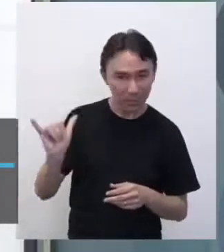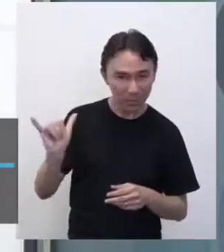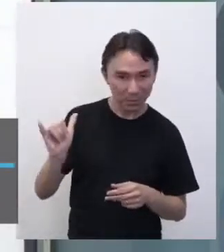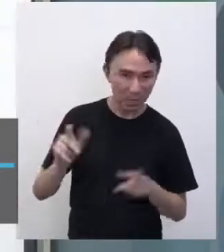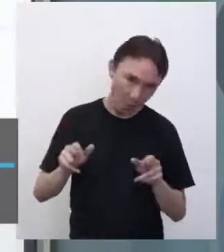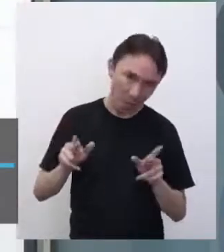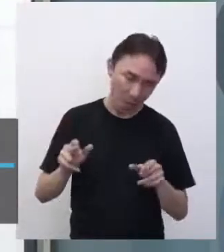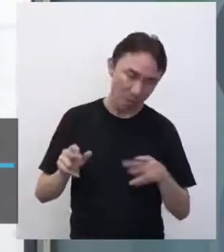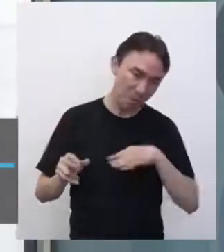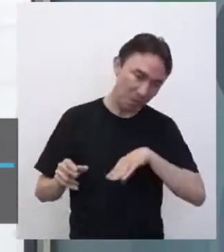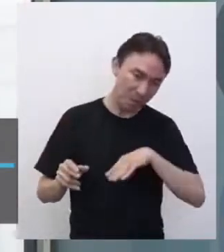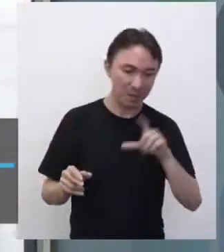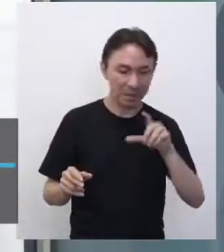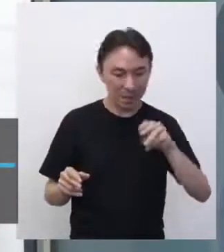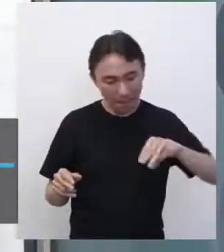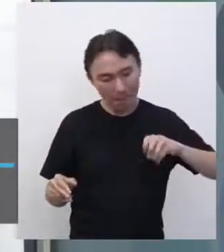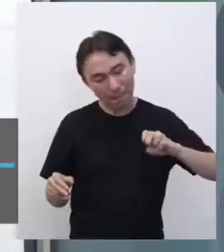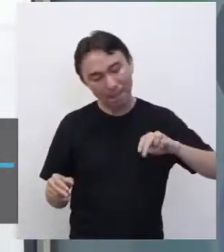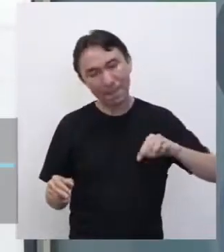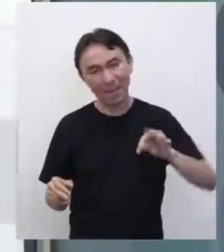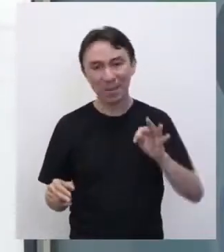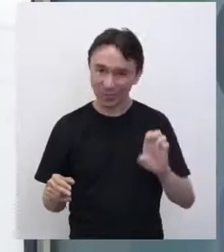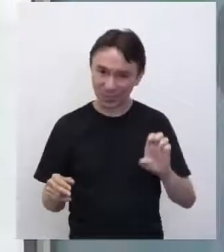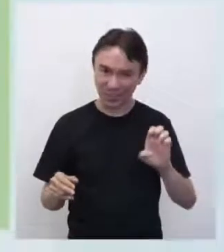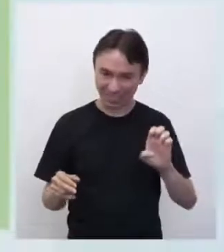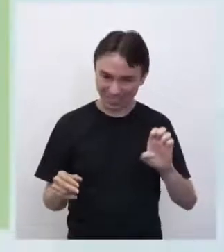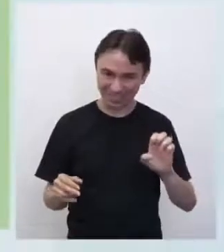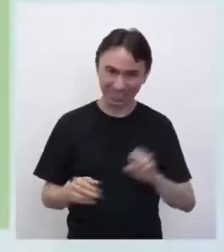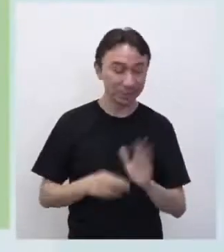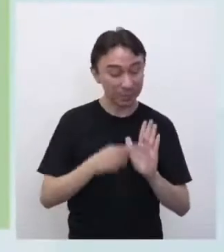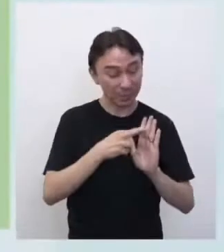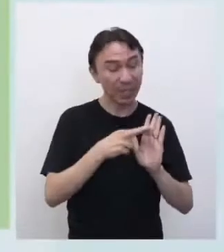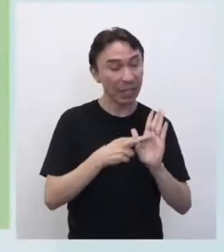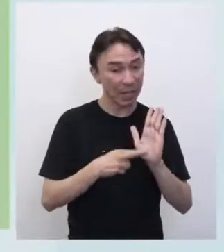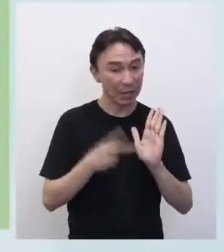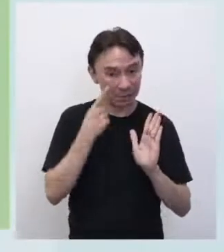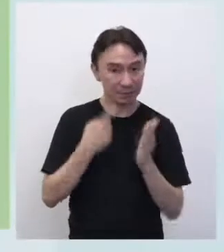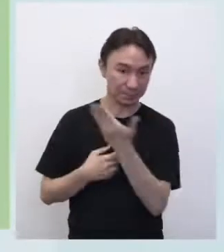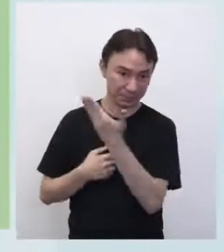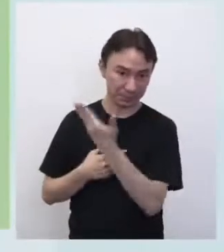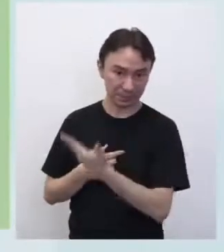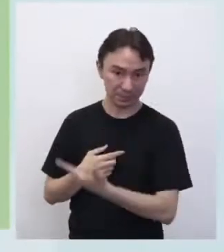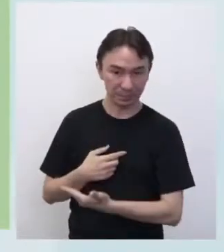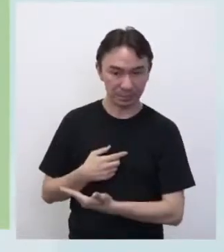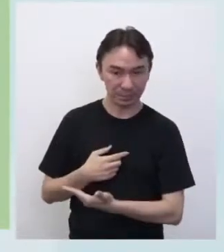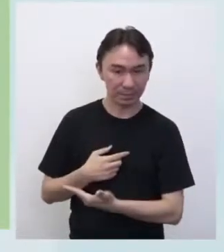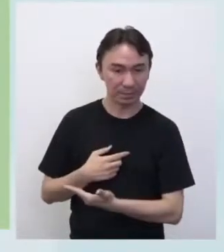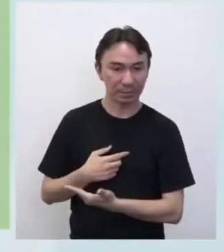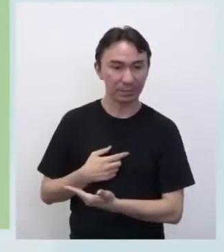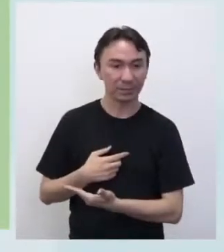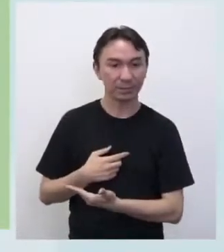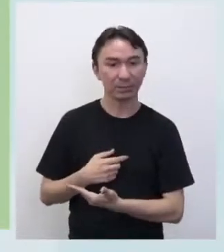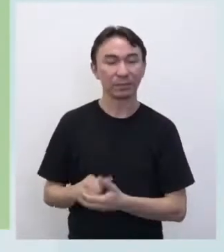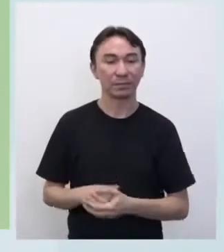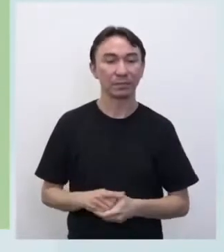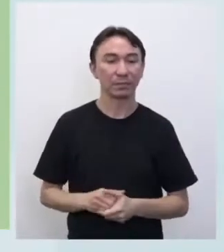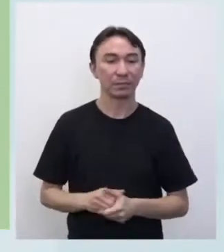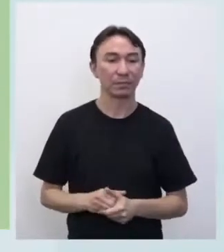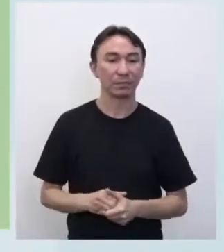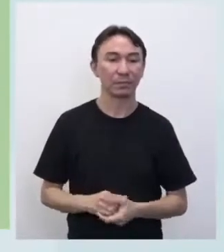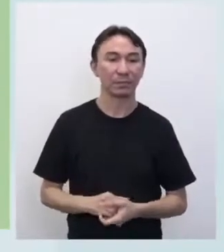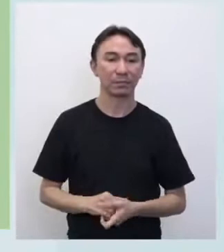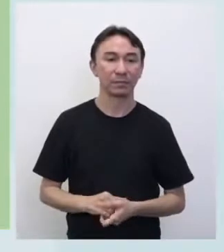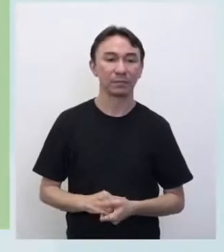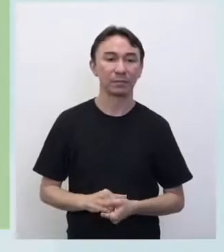isso aí, tá? Então, a regra vai aparecer aí para vocês na tela. Então, ó, comparative short